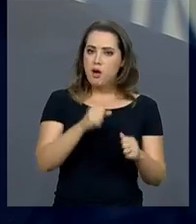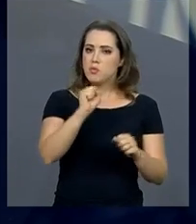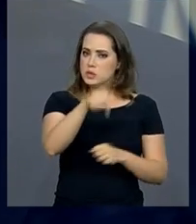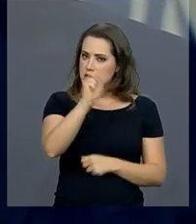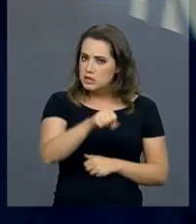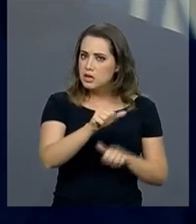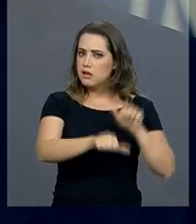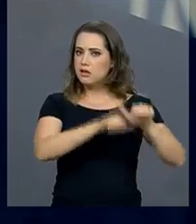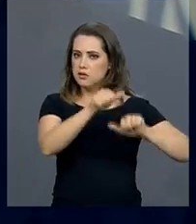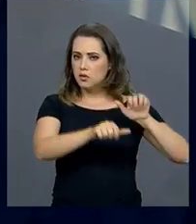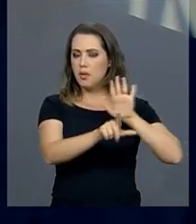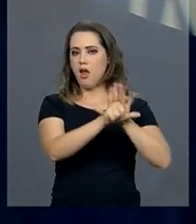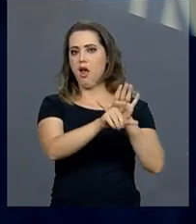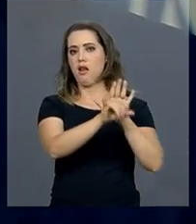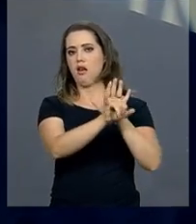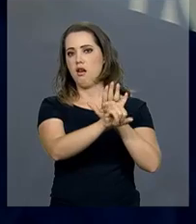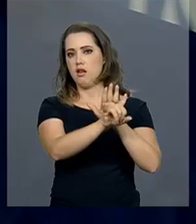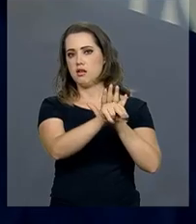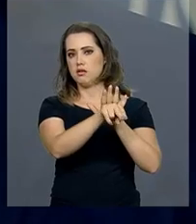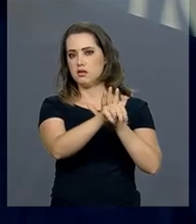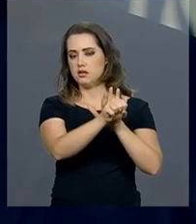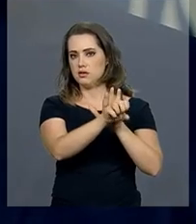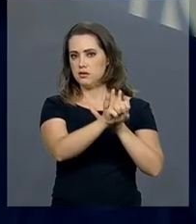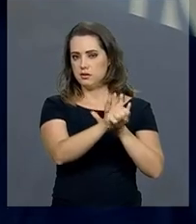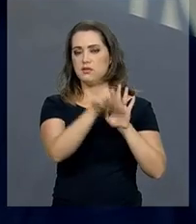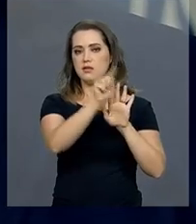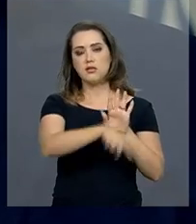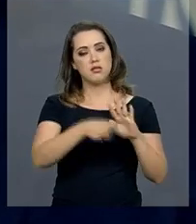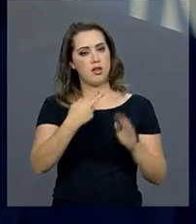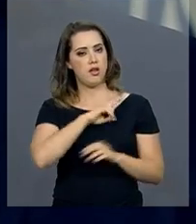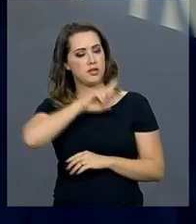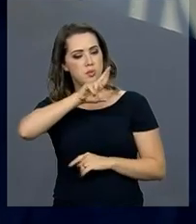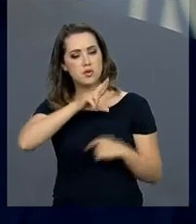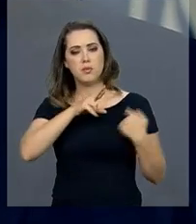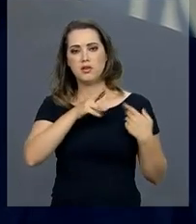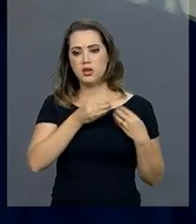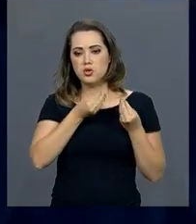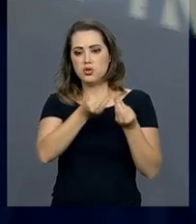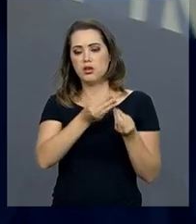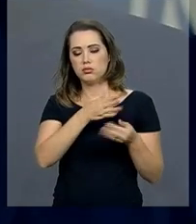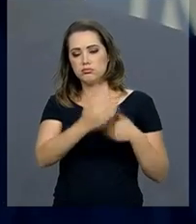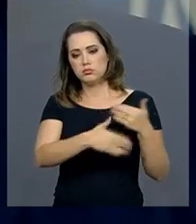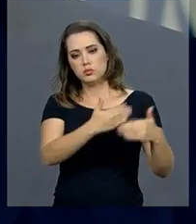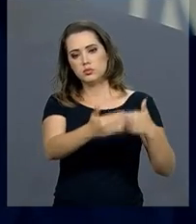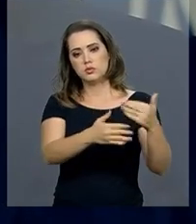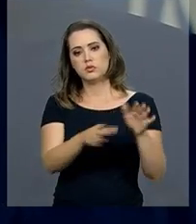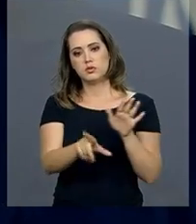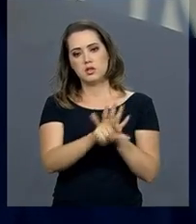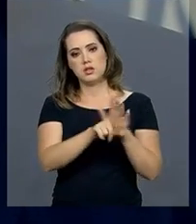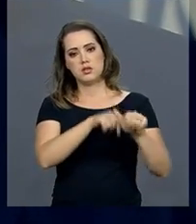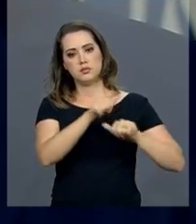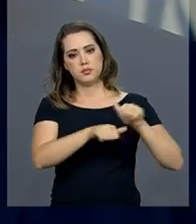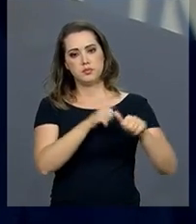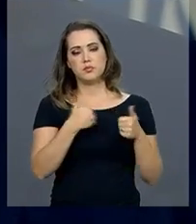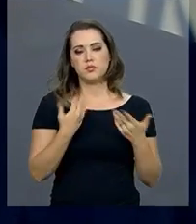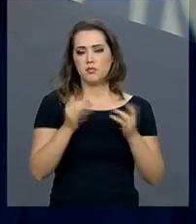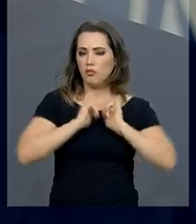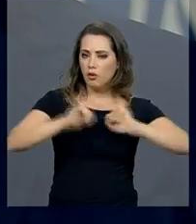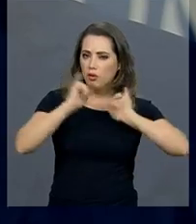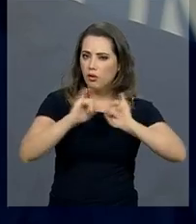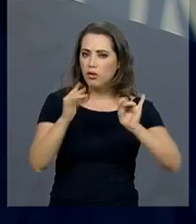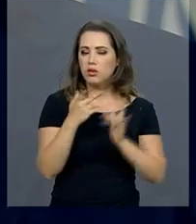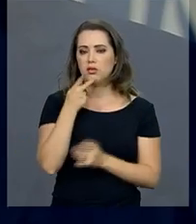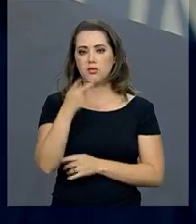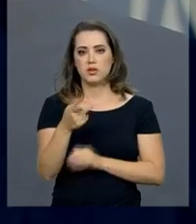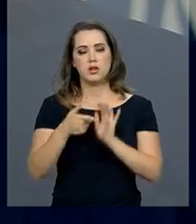reforma da previdência você está fazendo uma coisa responsável ou seja dando sequência às reformas por isso que o lancei no